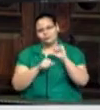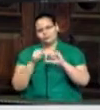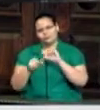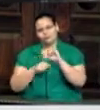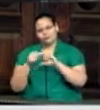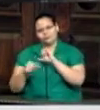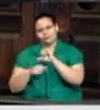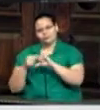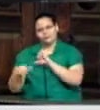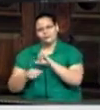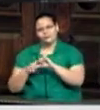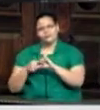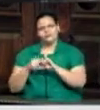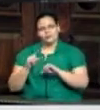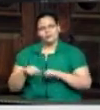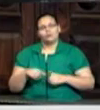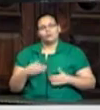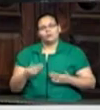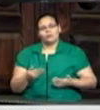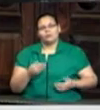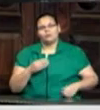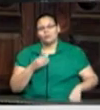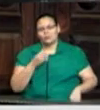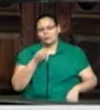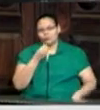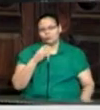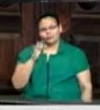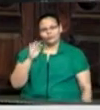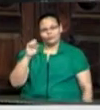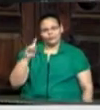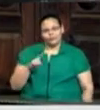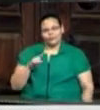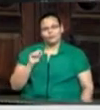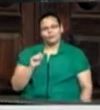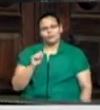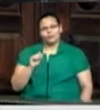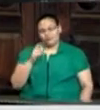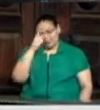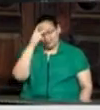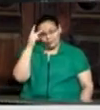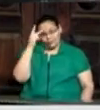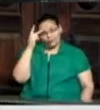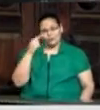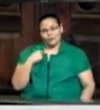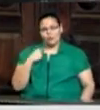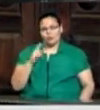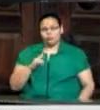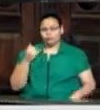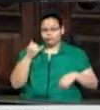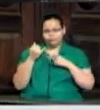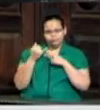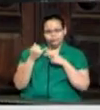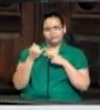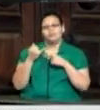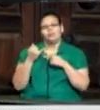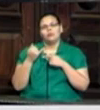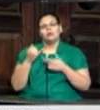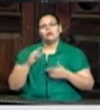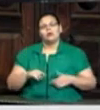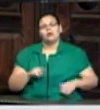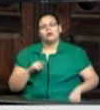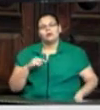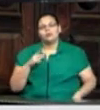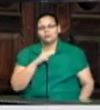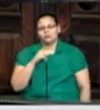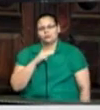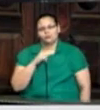essa condição da posse de boa-fé, passa aquele que está no uso daquele celular a